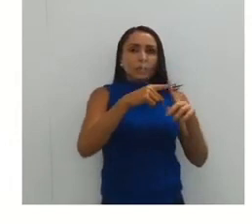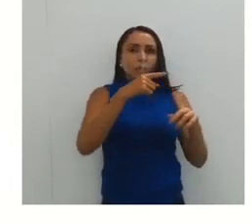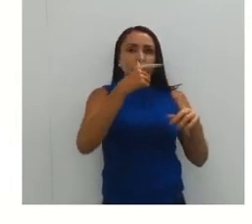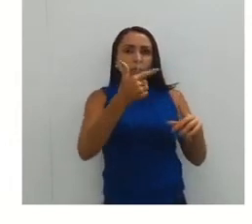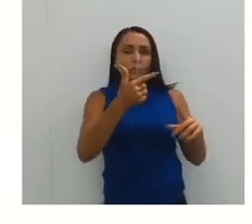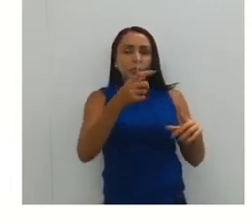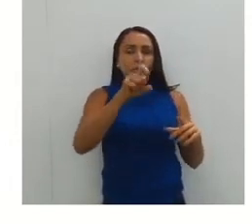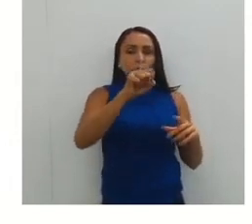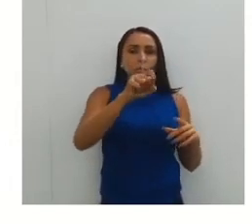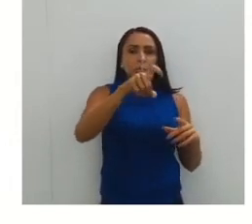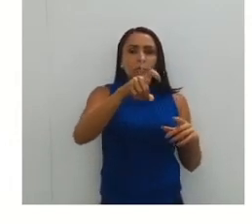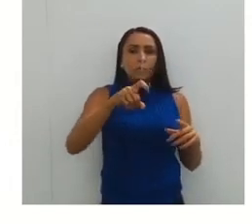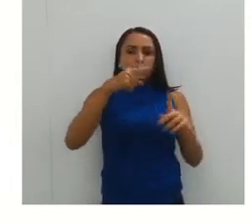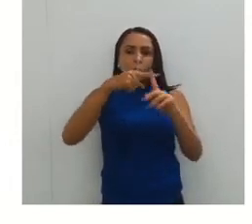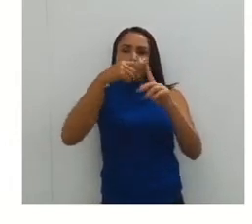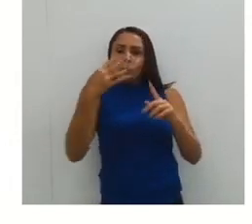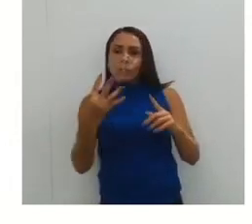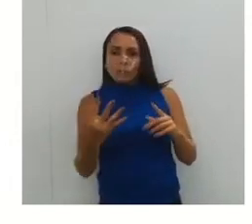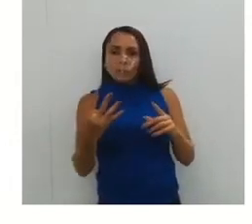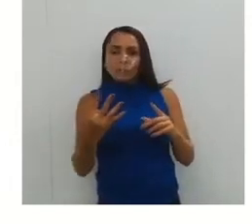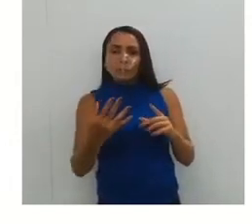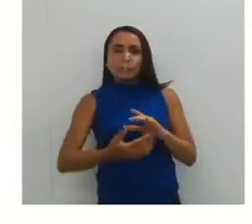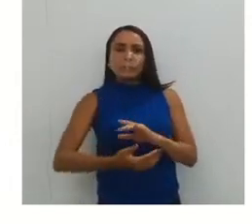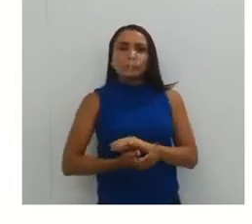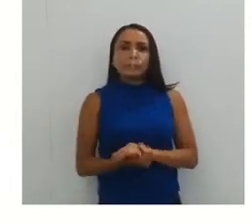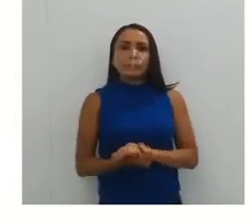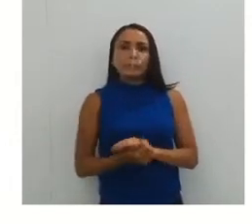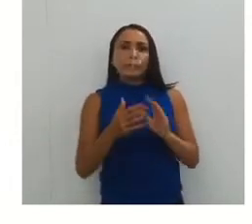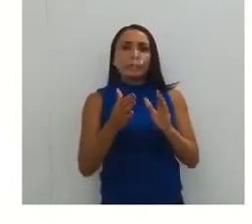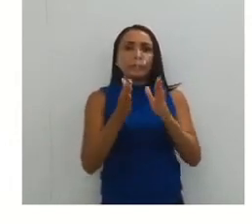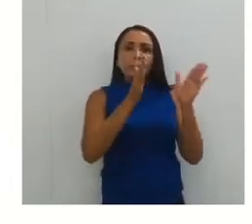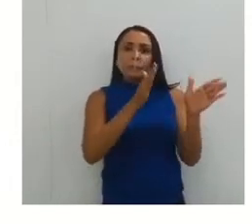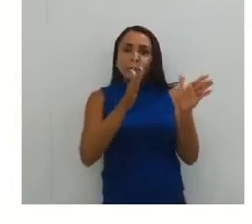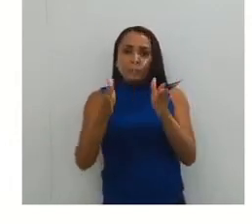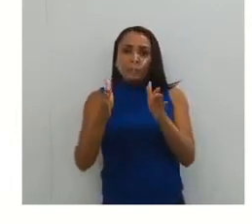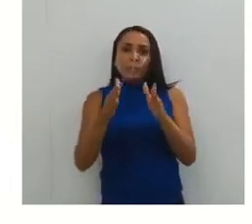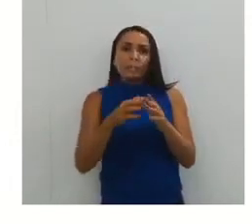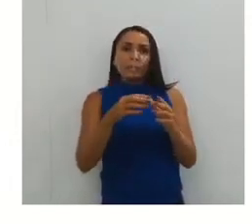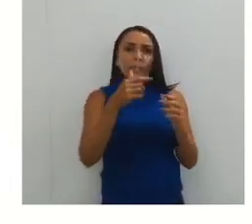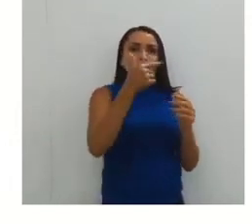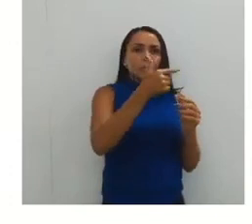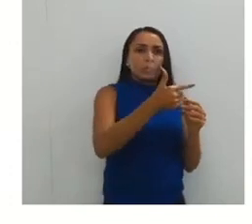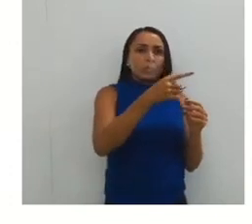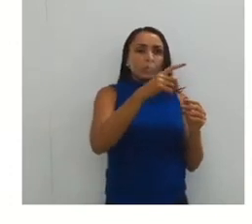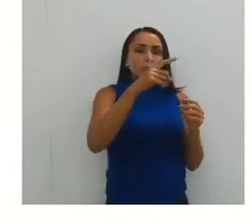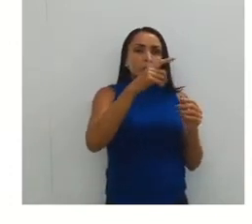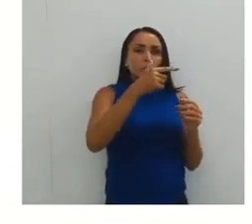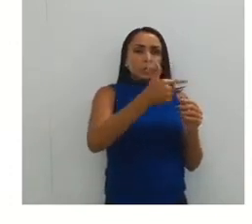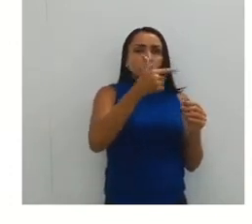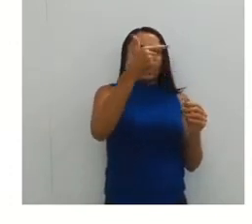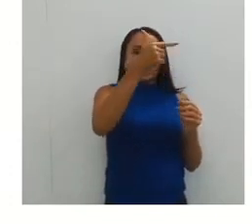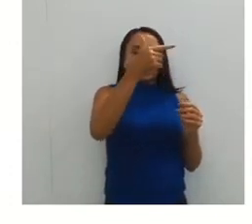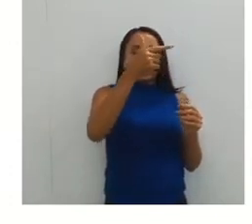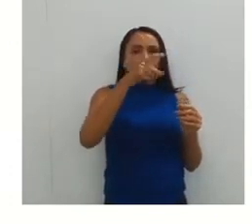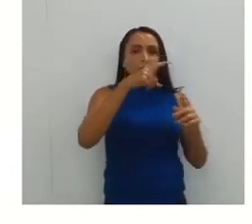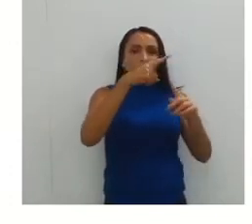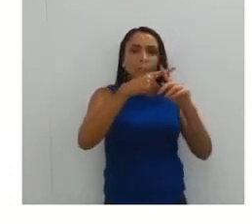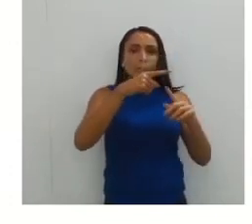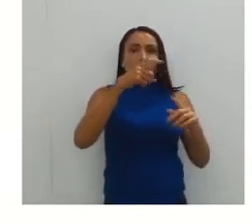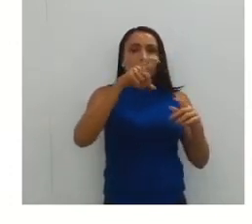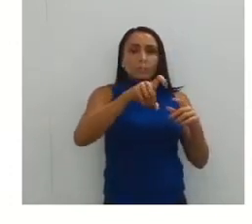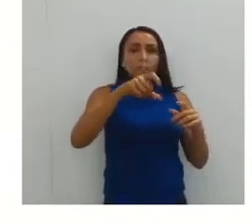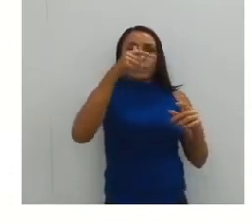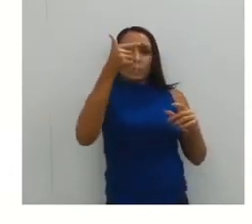2 ao quadrado é 4. Então, resolvendo aquela primeira parte, ó, de 2 ao quadrado vezes x ao quadrado, nós sabemos que 2 ao quadrado